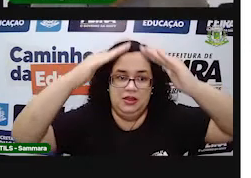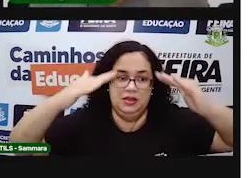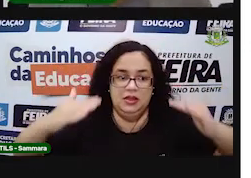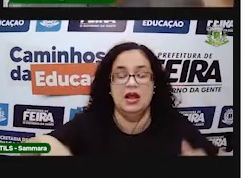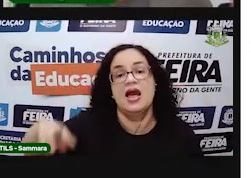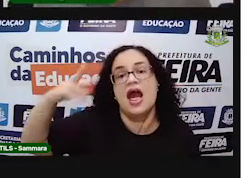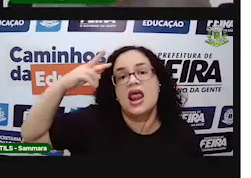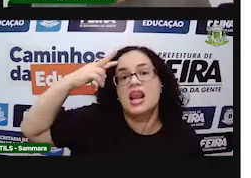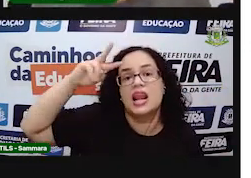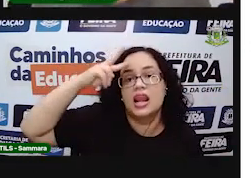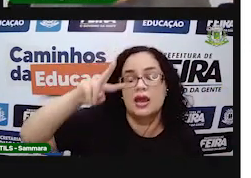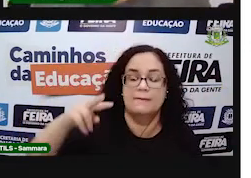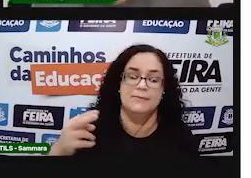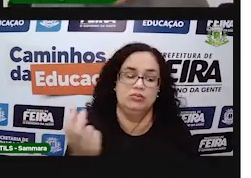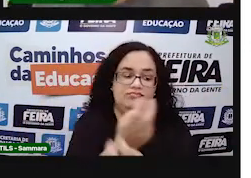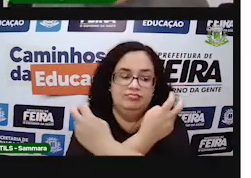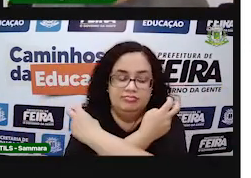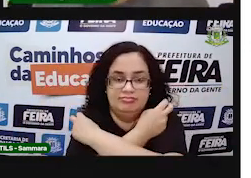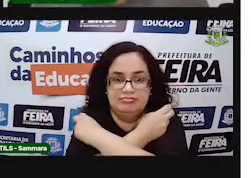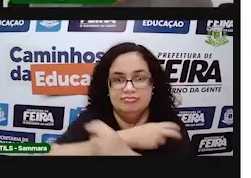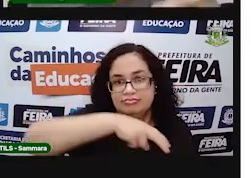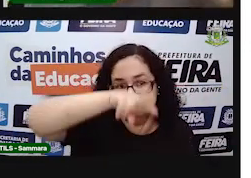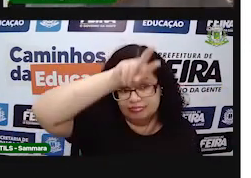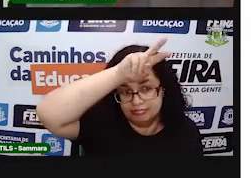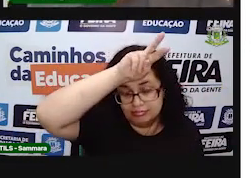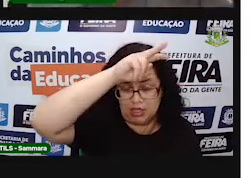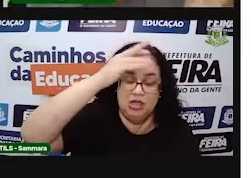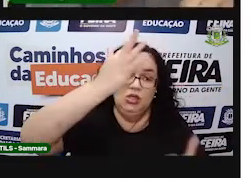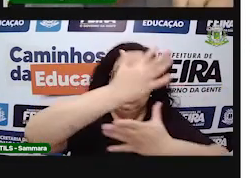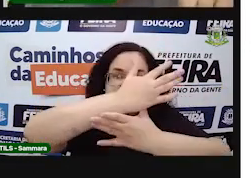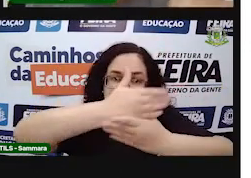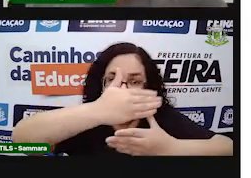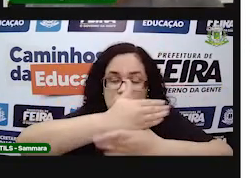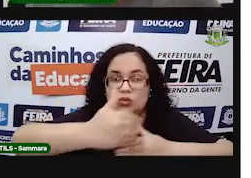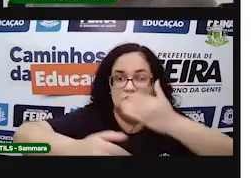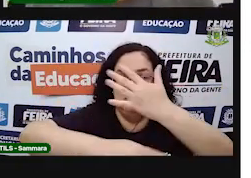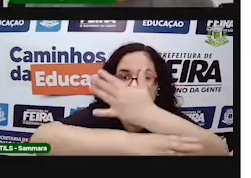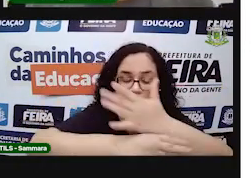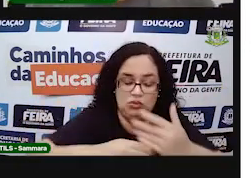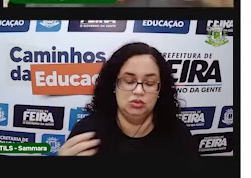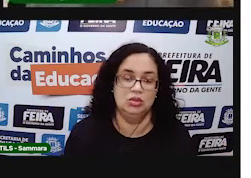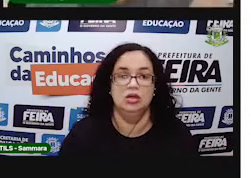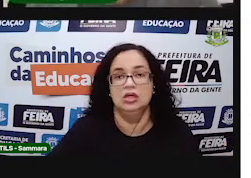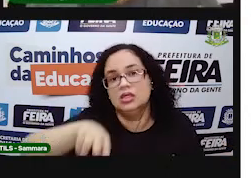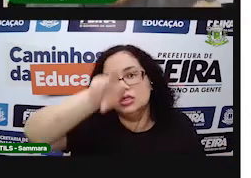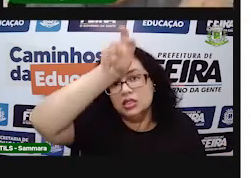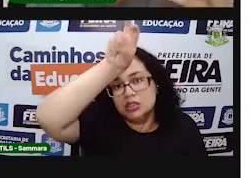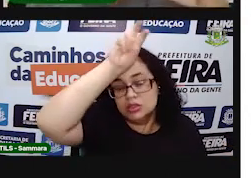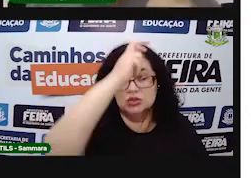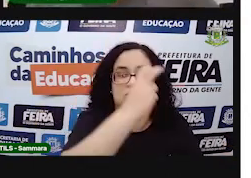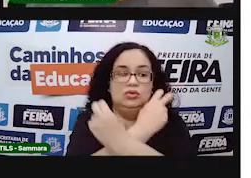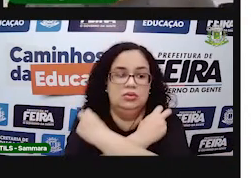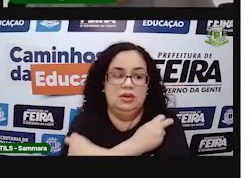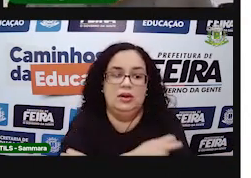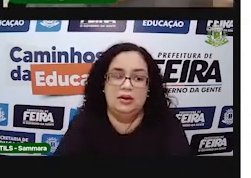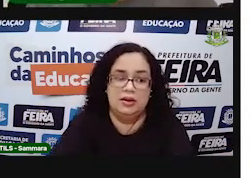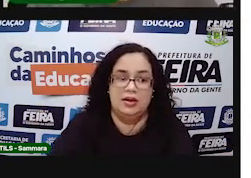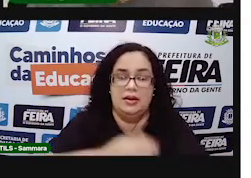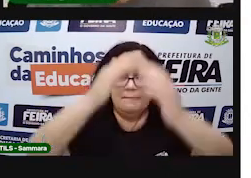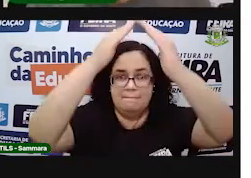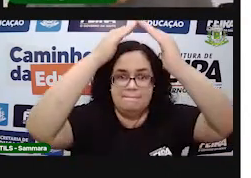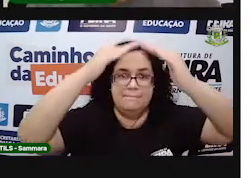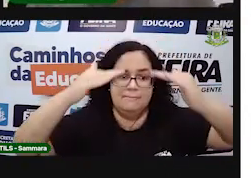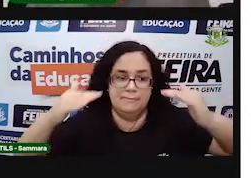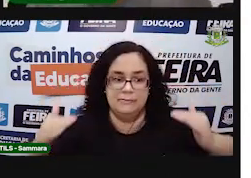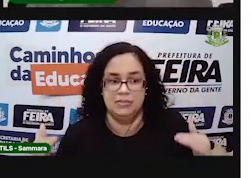pirâmide, lembrou do Egito, tá bom? Porque aquelas construções lá do Egito, aquelas pirâmides, recebem o nome